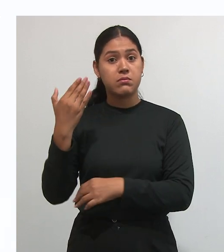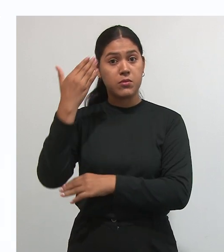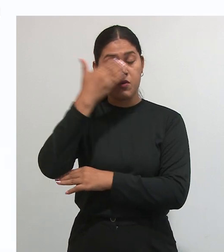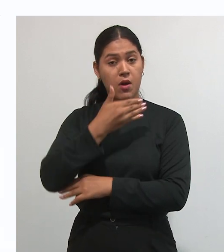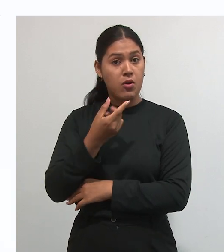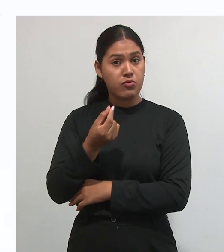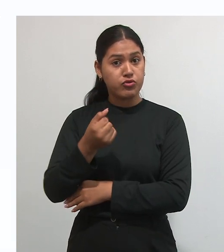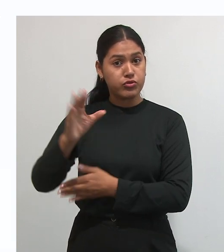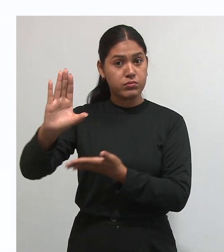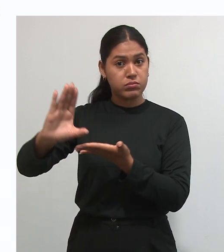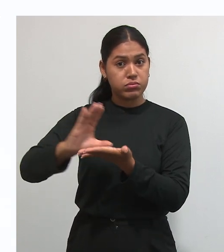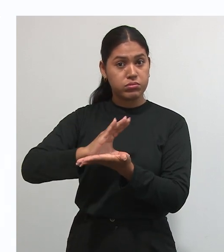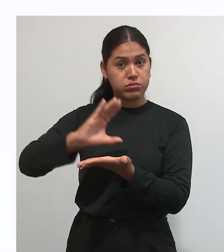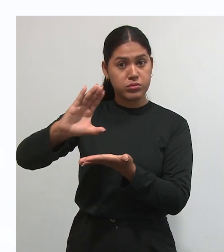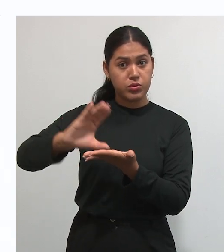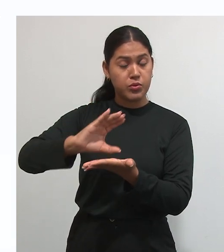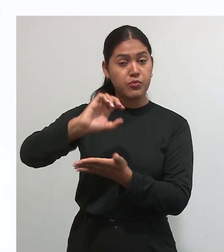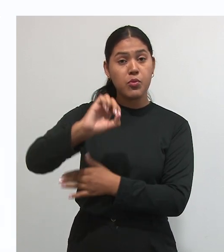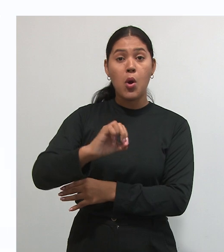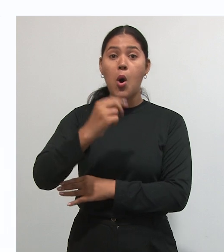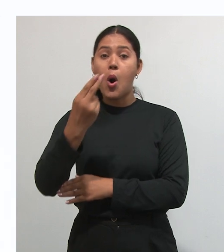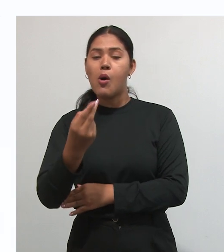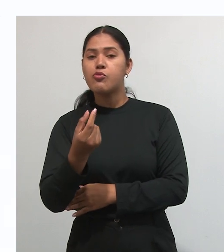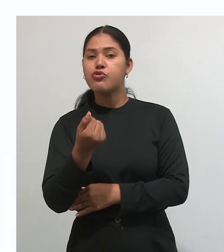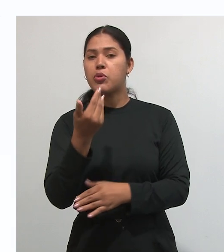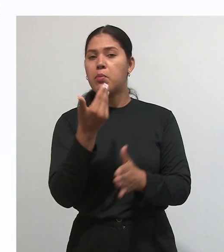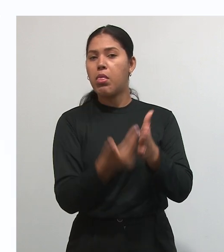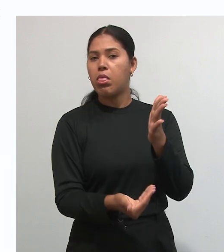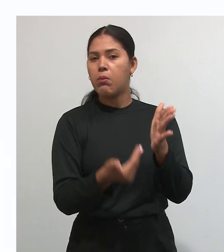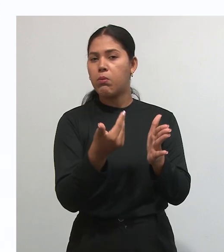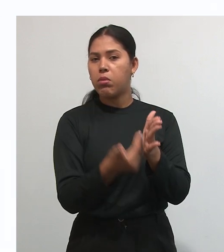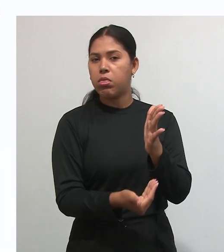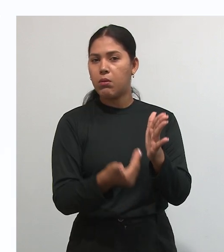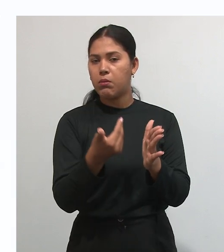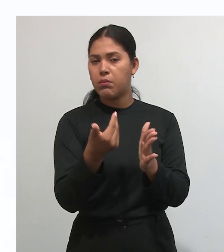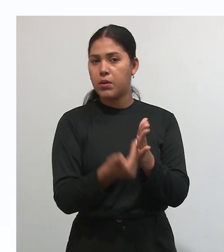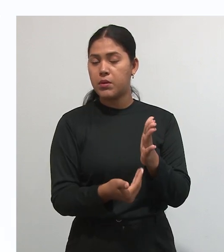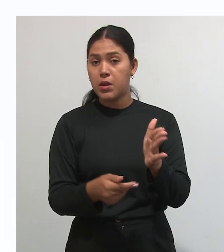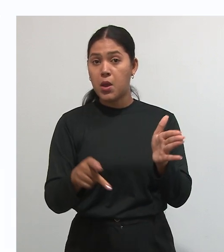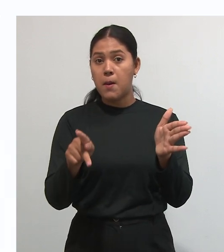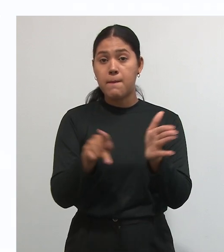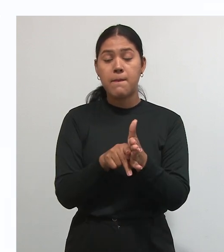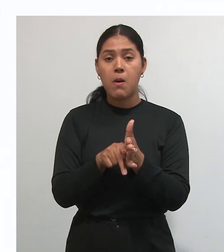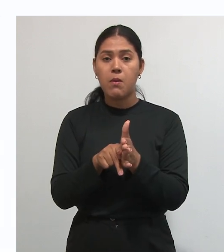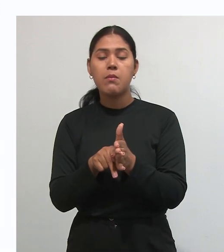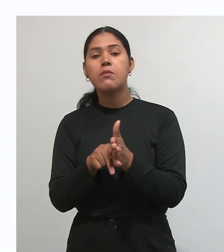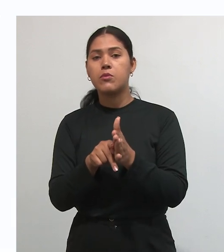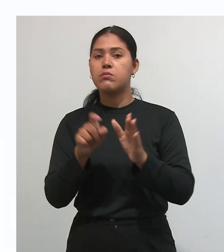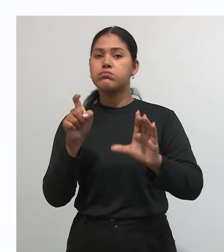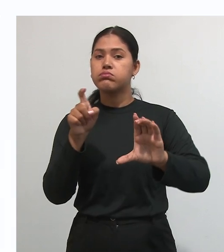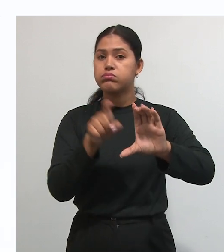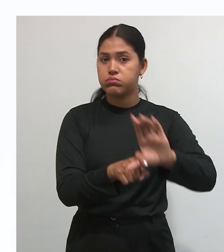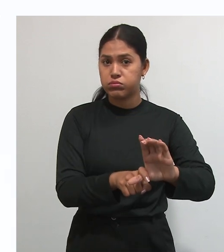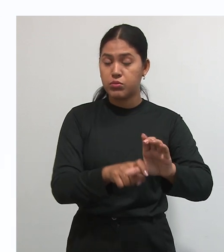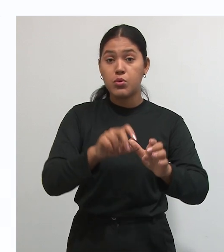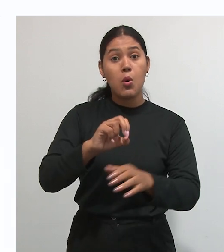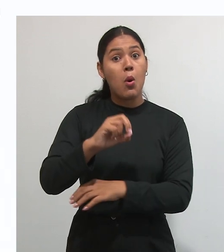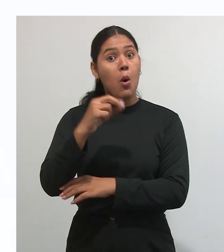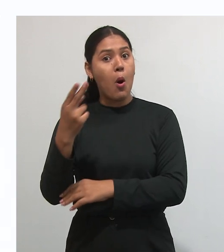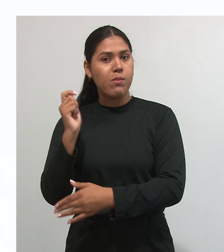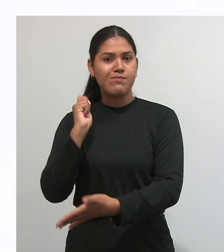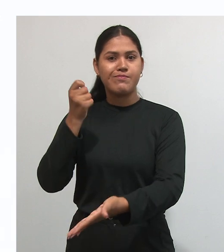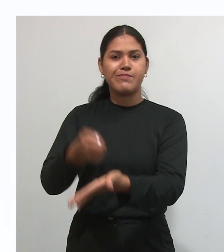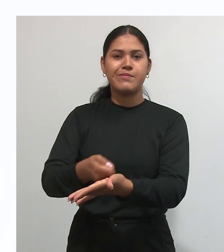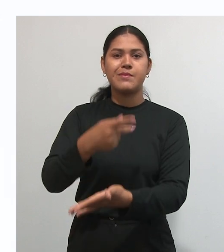ganhos ou perdas antes dos tributos reconhecidos na alienação de ativos ou pagamentos de passivos